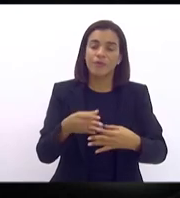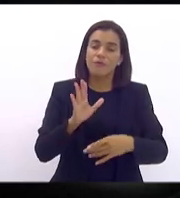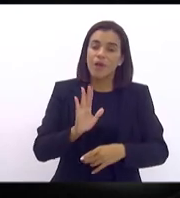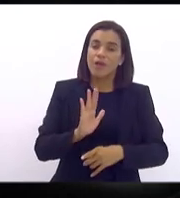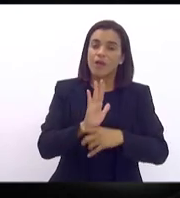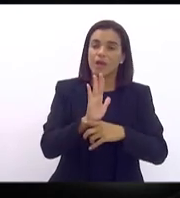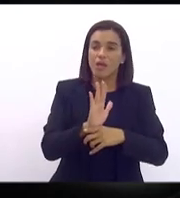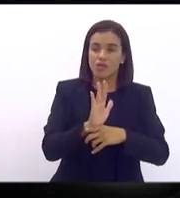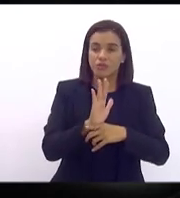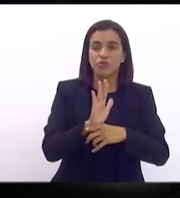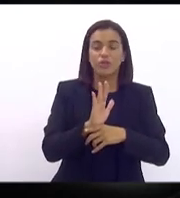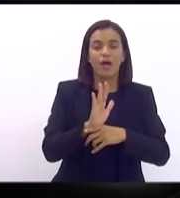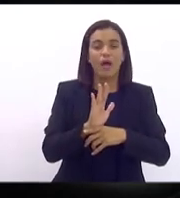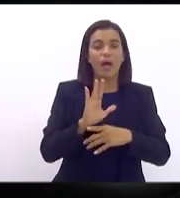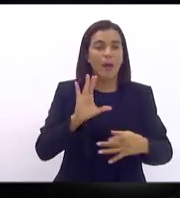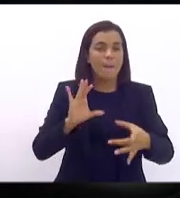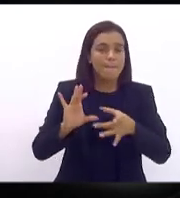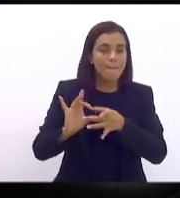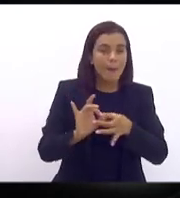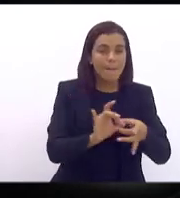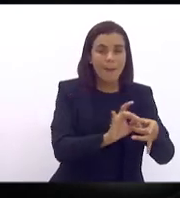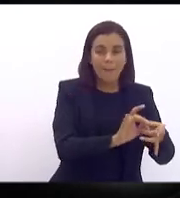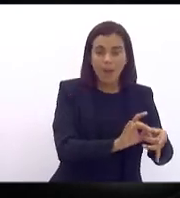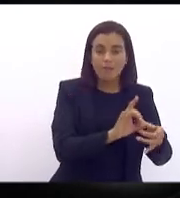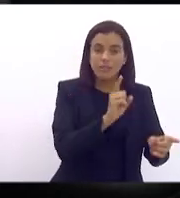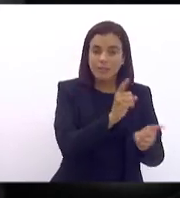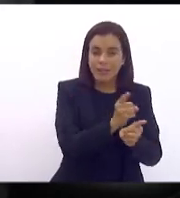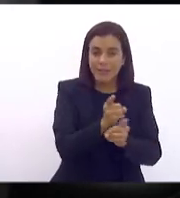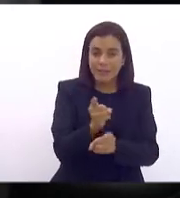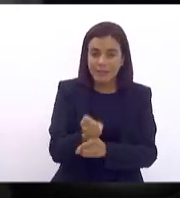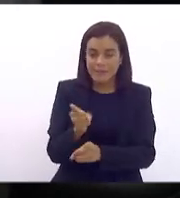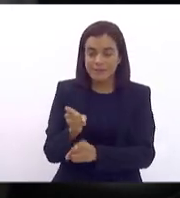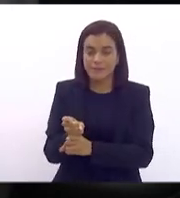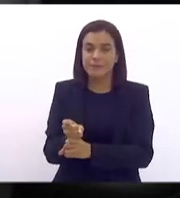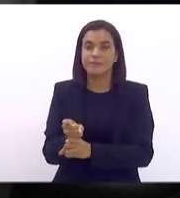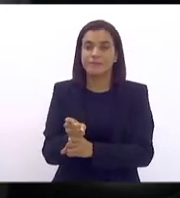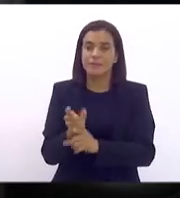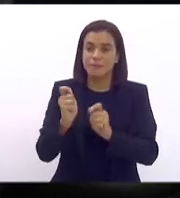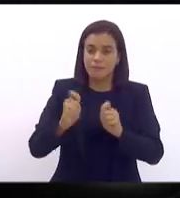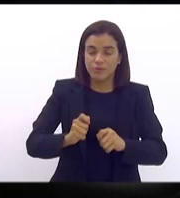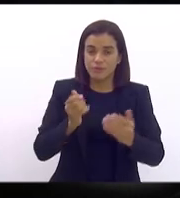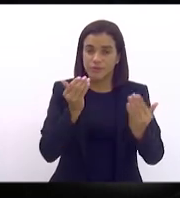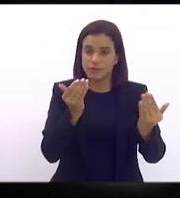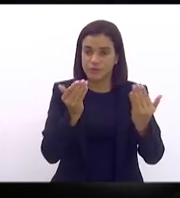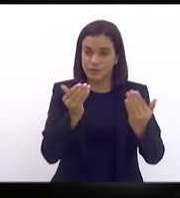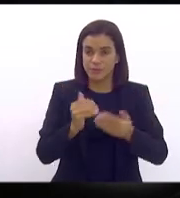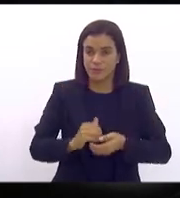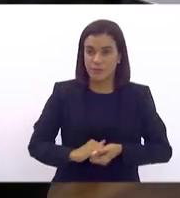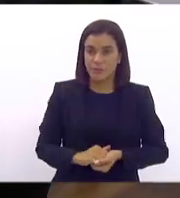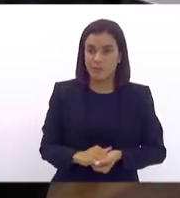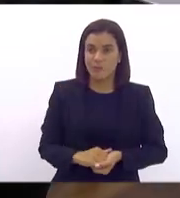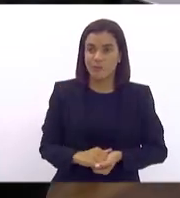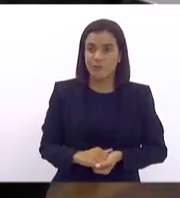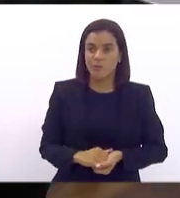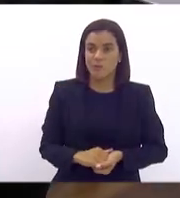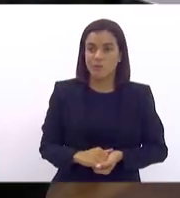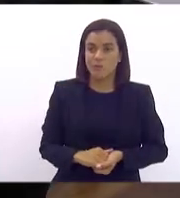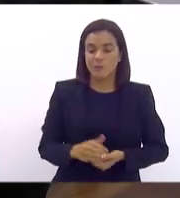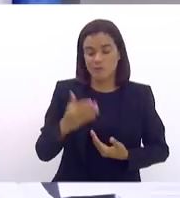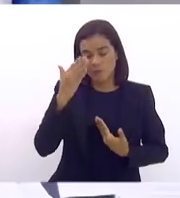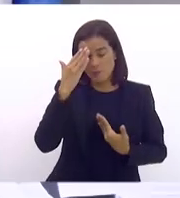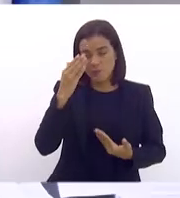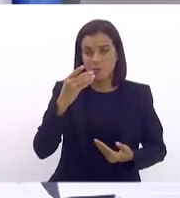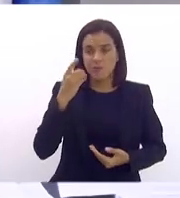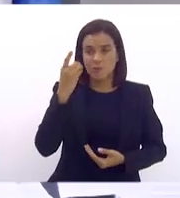ajudar a costurar uma outra política pública de detecção de possíveis suspeitos. Muito obrigada, deputada.